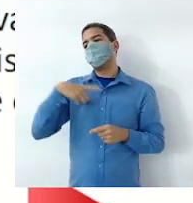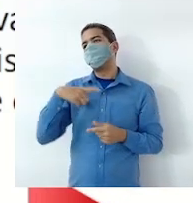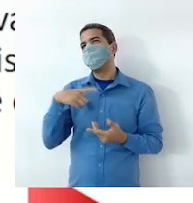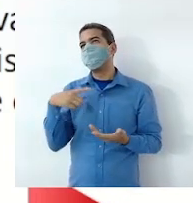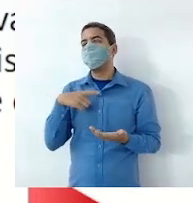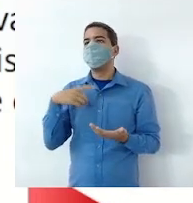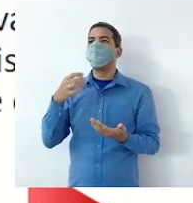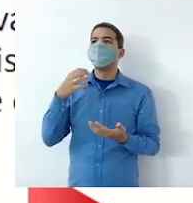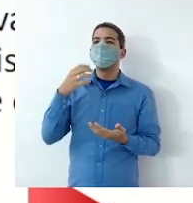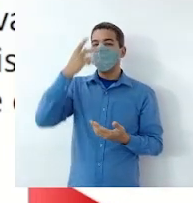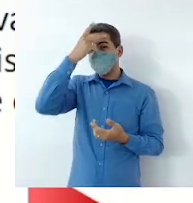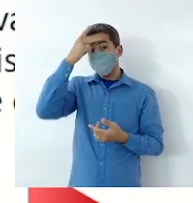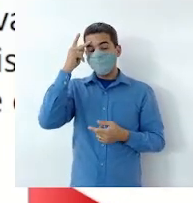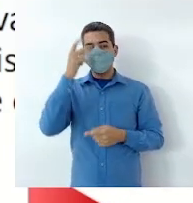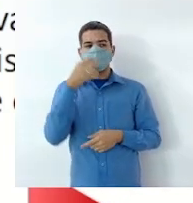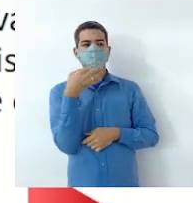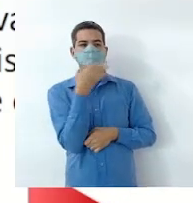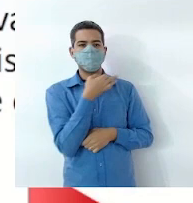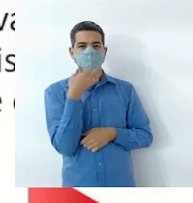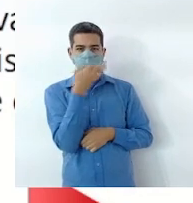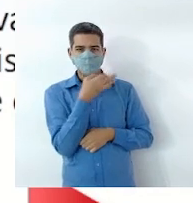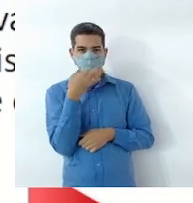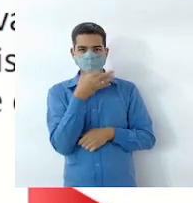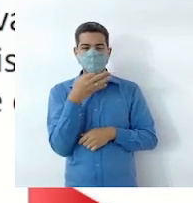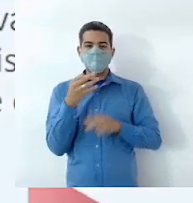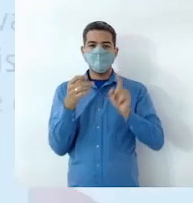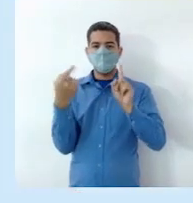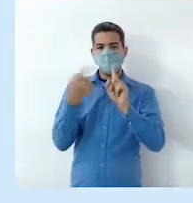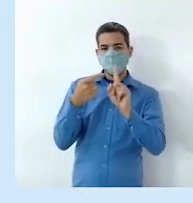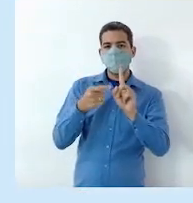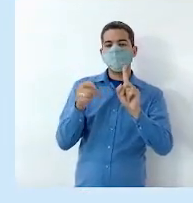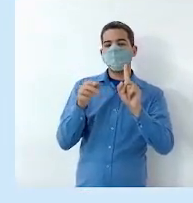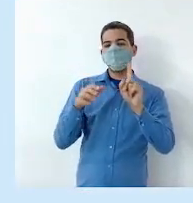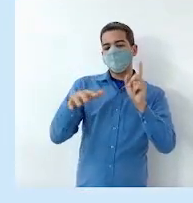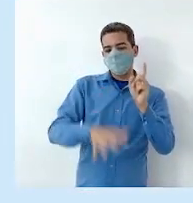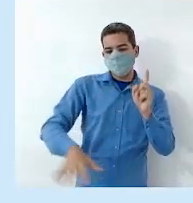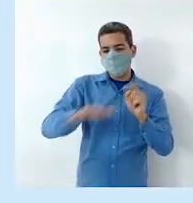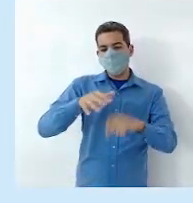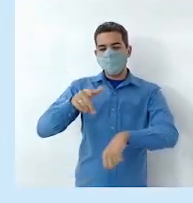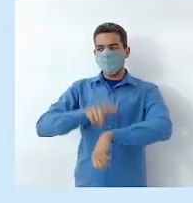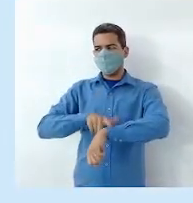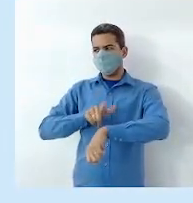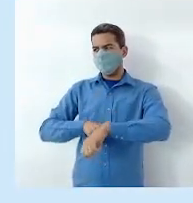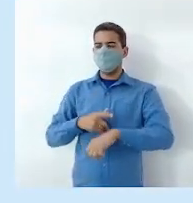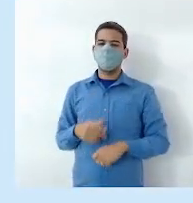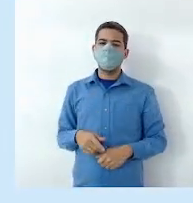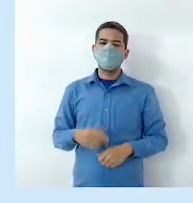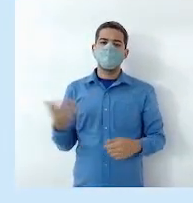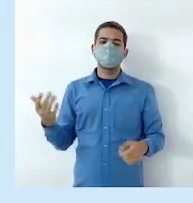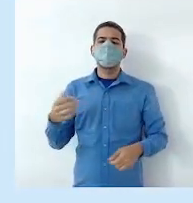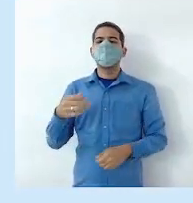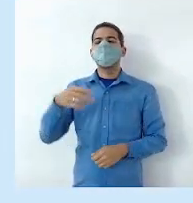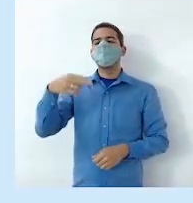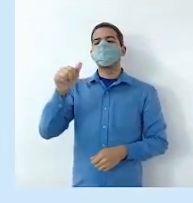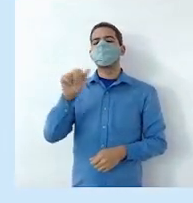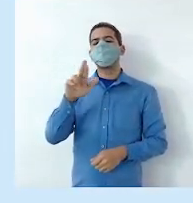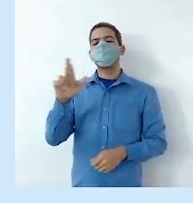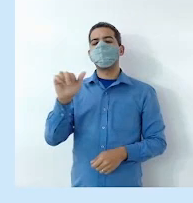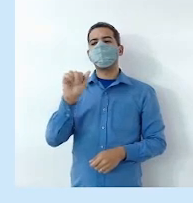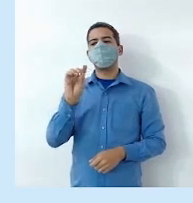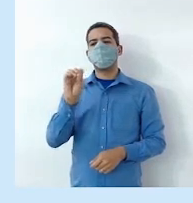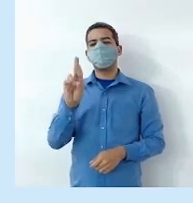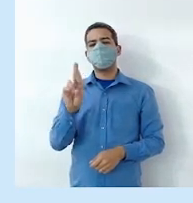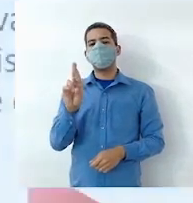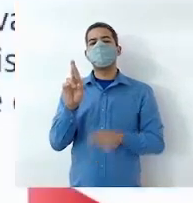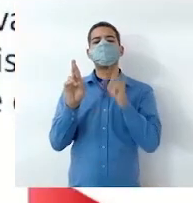o enredo, o personagem, o espaço, o tempo. Então vamos lá, o que seria o narrador? O narrador é aquele